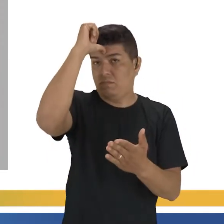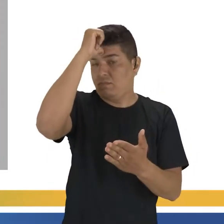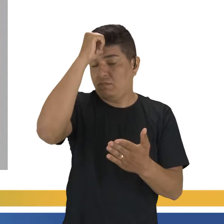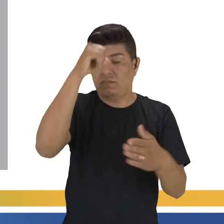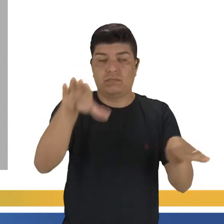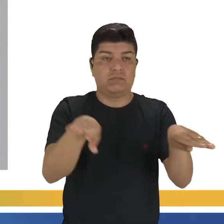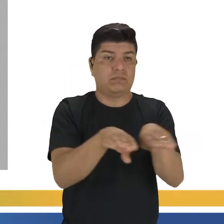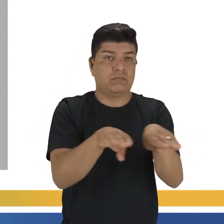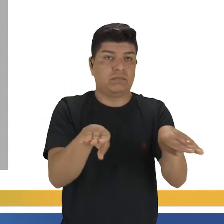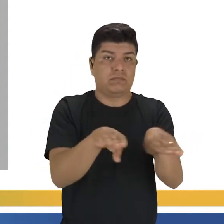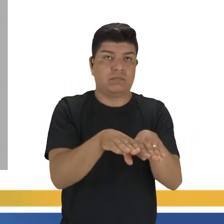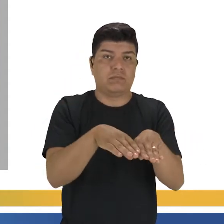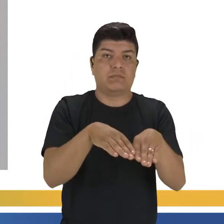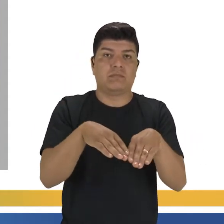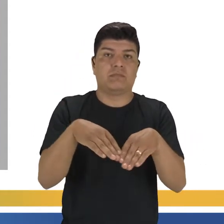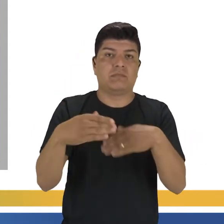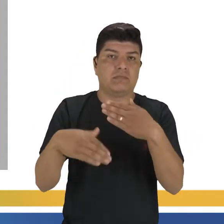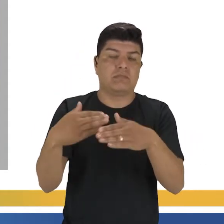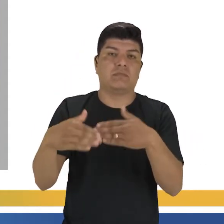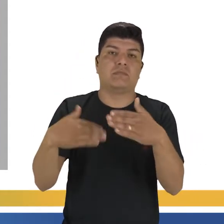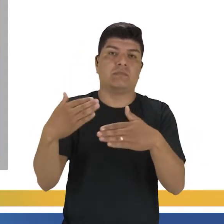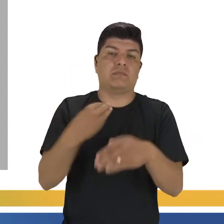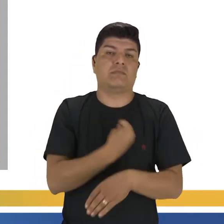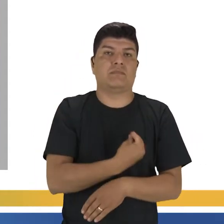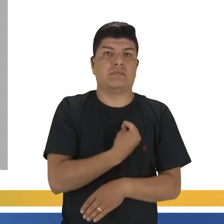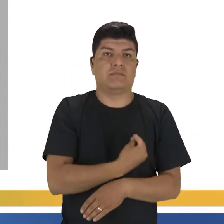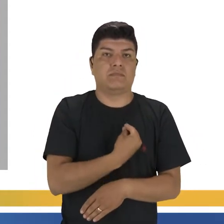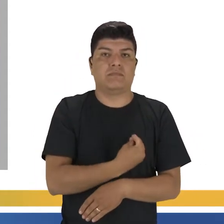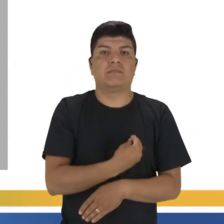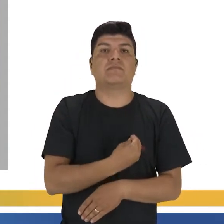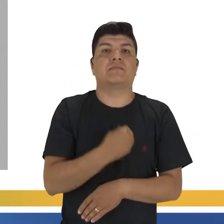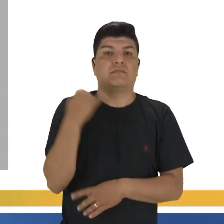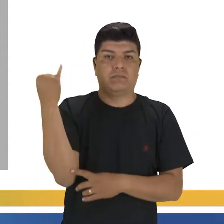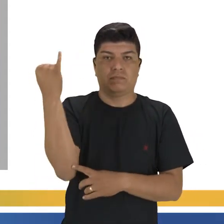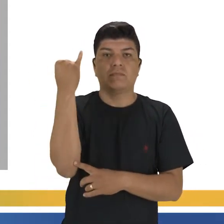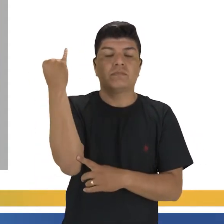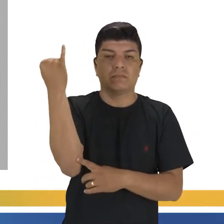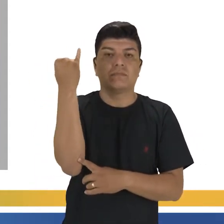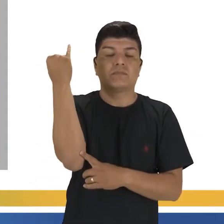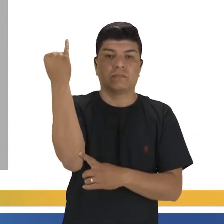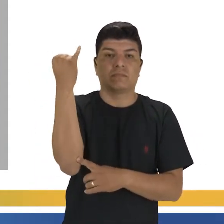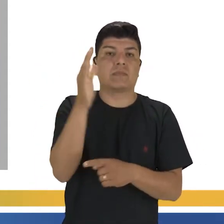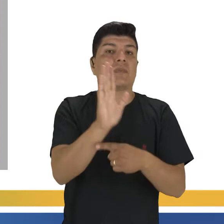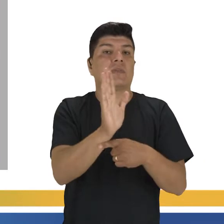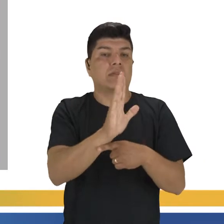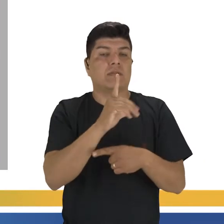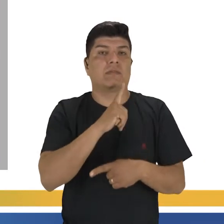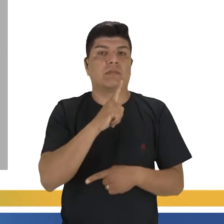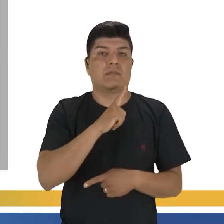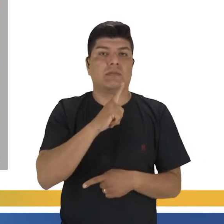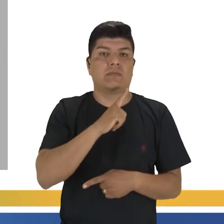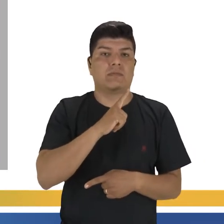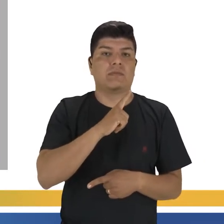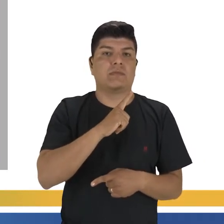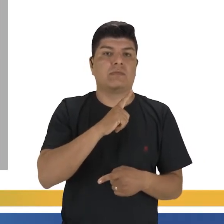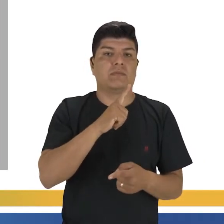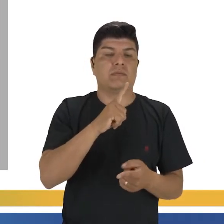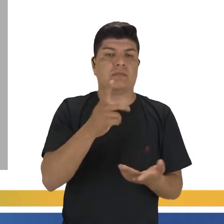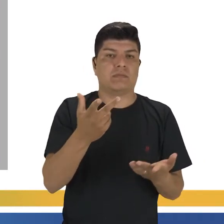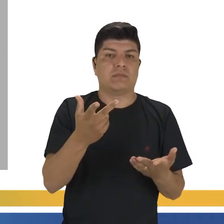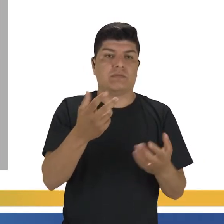também trabalhando o processo de colonização. Uma obra também muito interessante. Há filmes também que fizeram